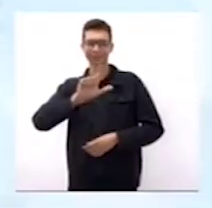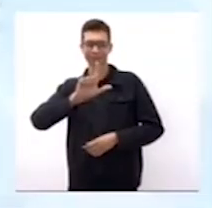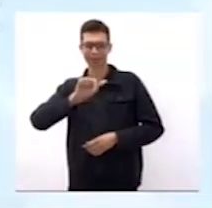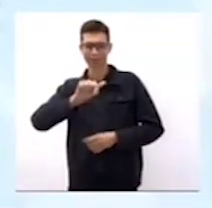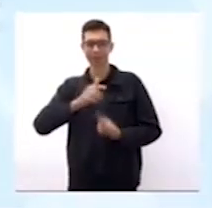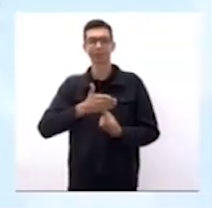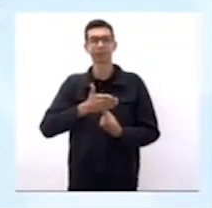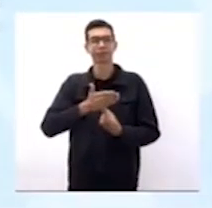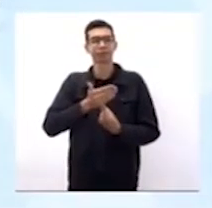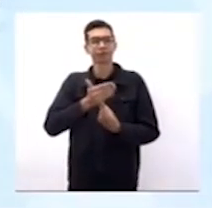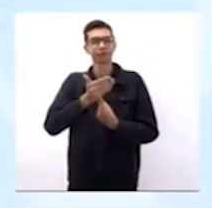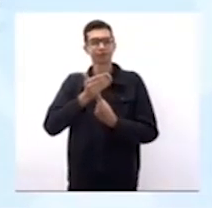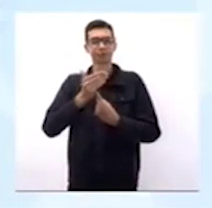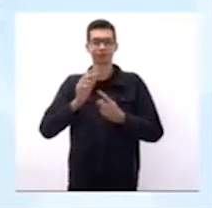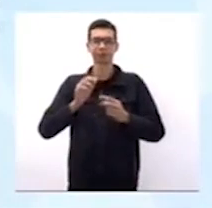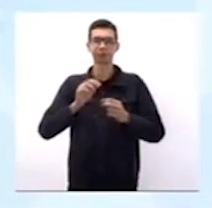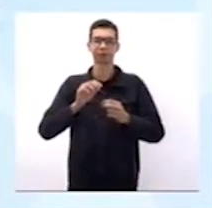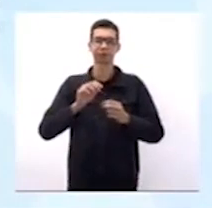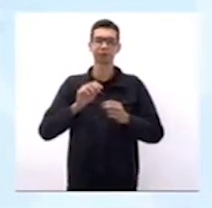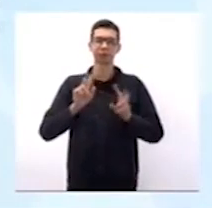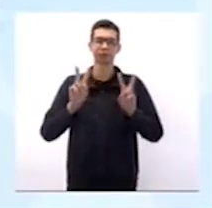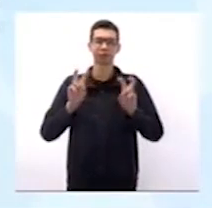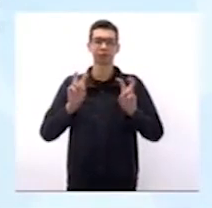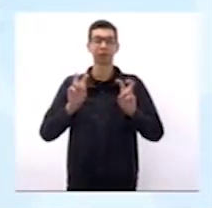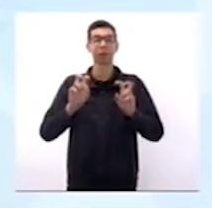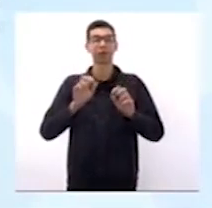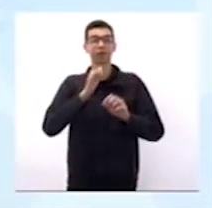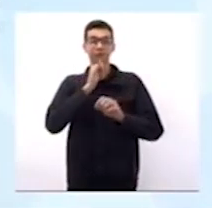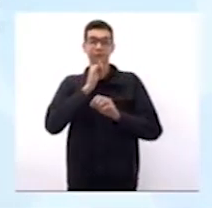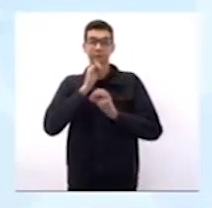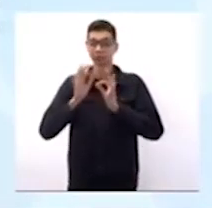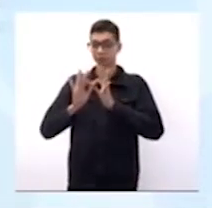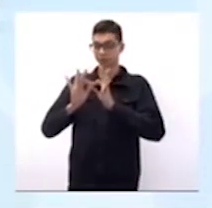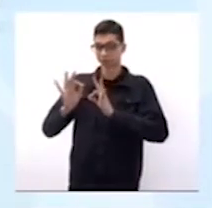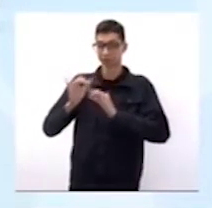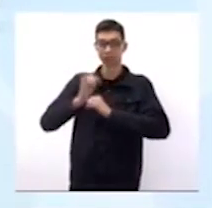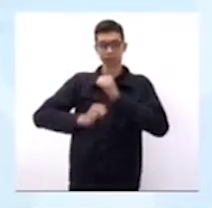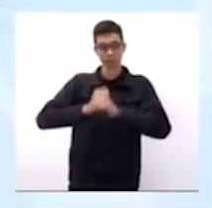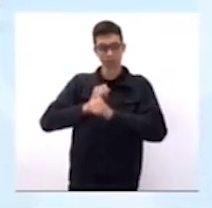de aula virtual... Peraí, só deixa eu me achar aqui no slide.